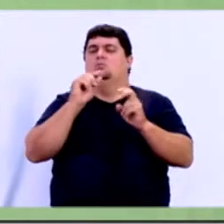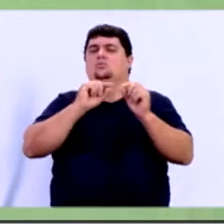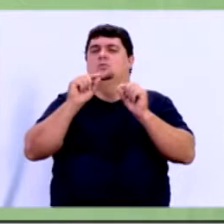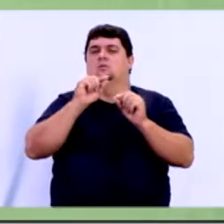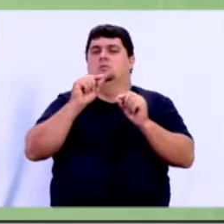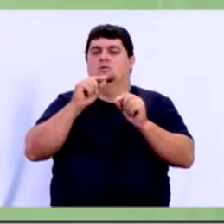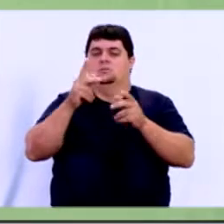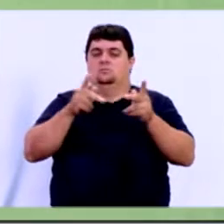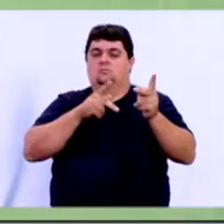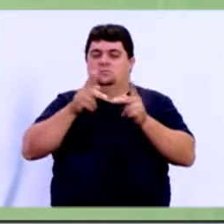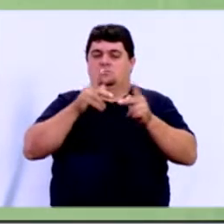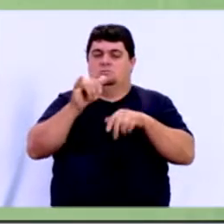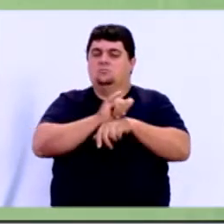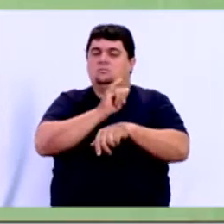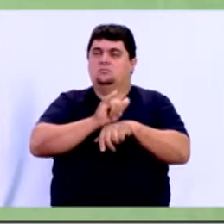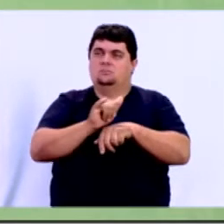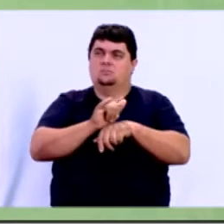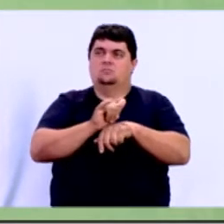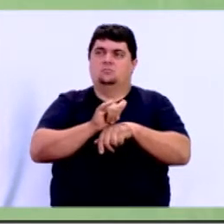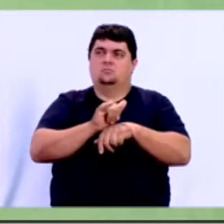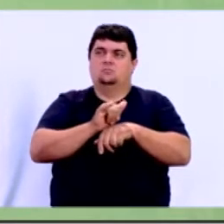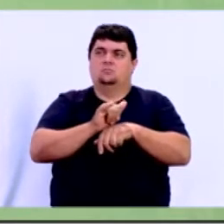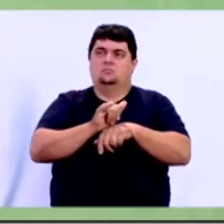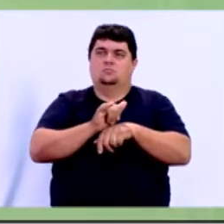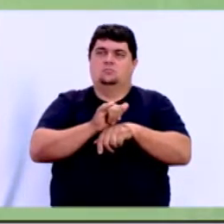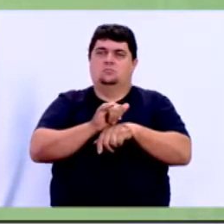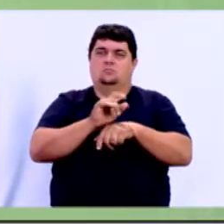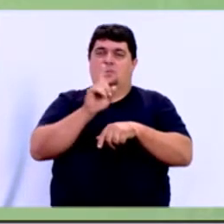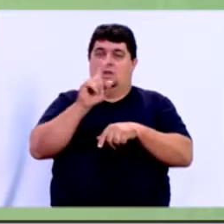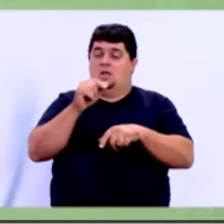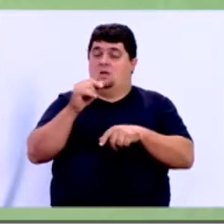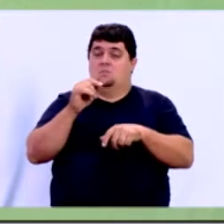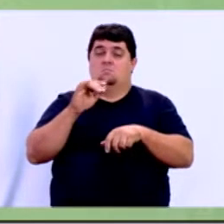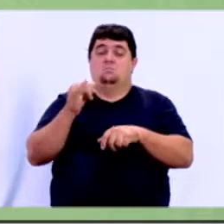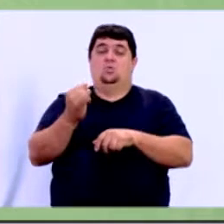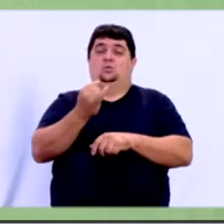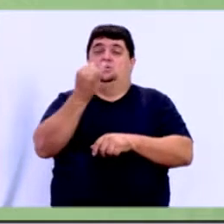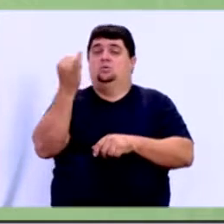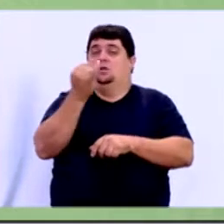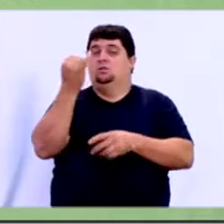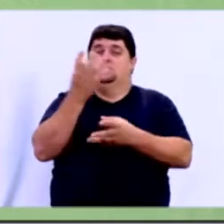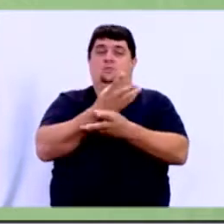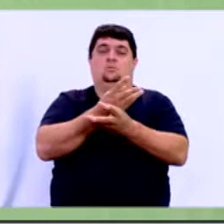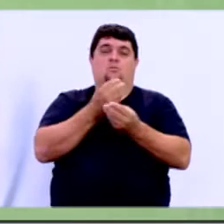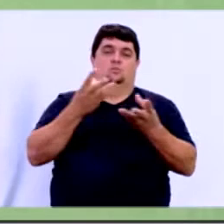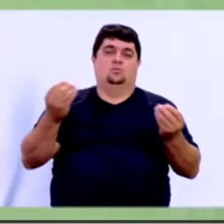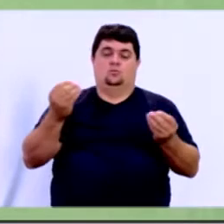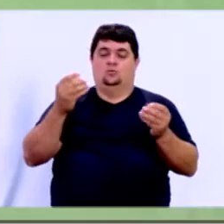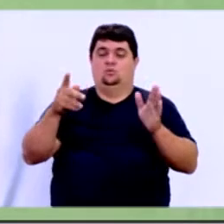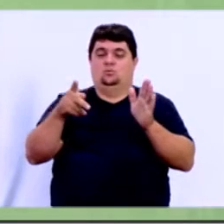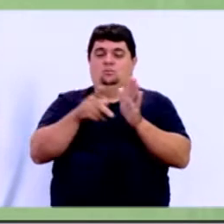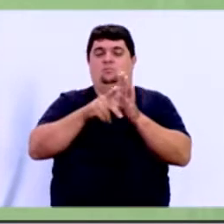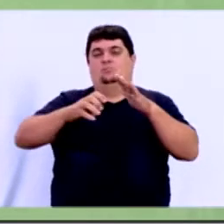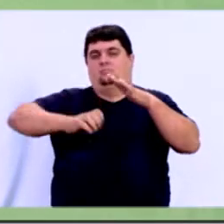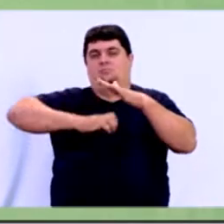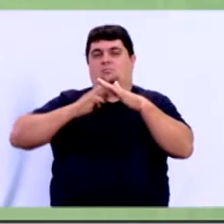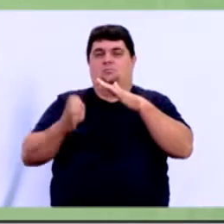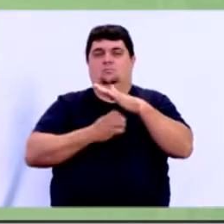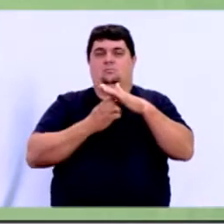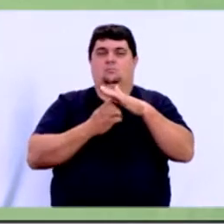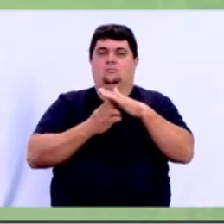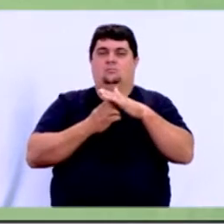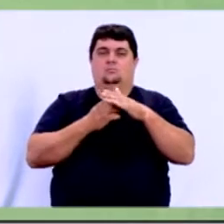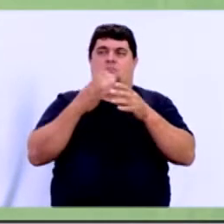o planejamento estratégico ele desempenha uma função importantíssima para a organização, né?